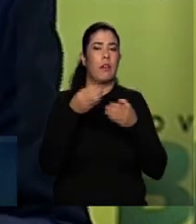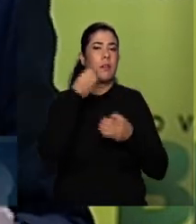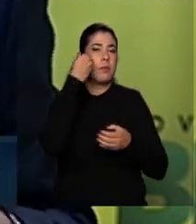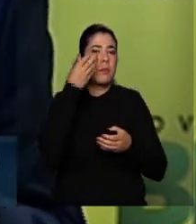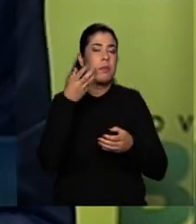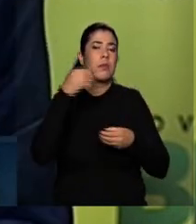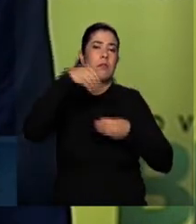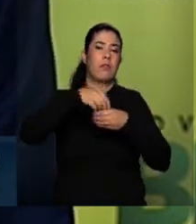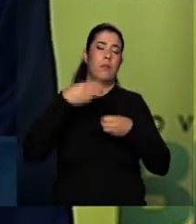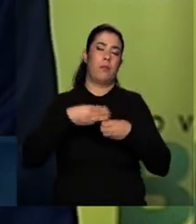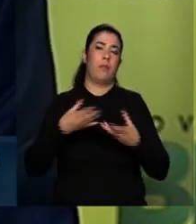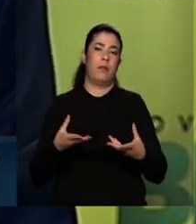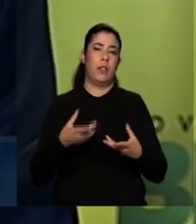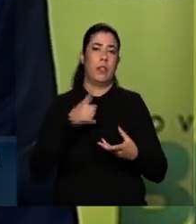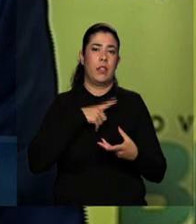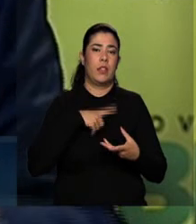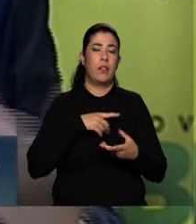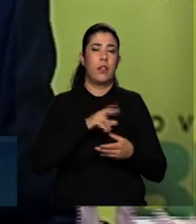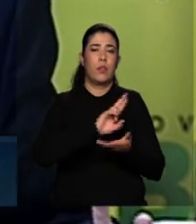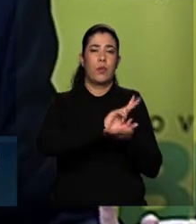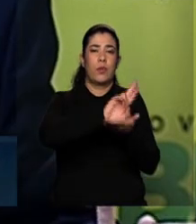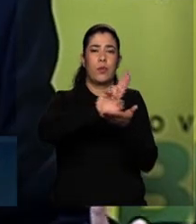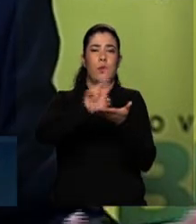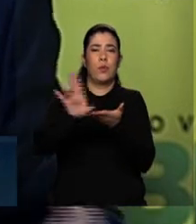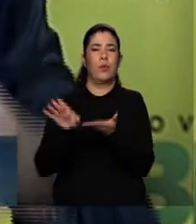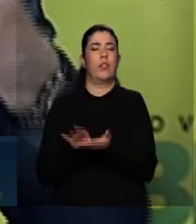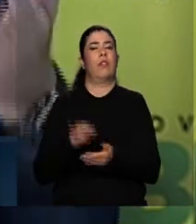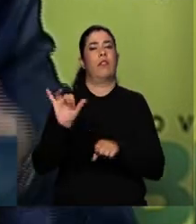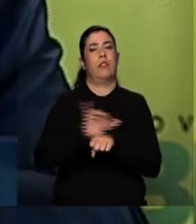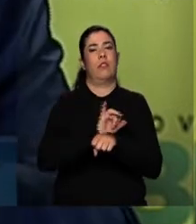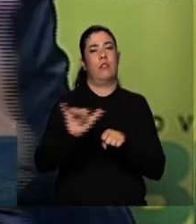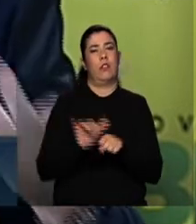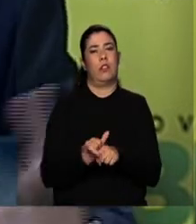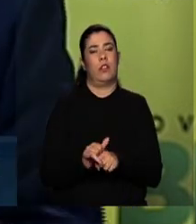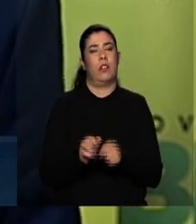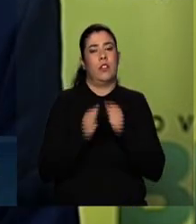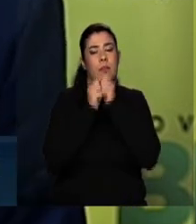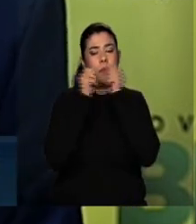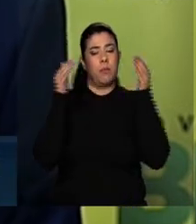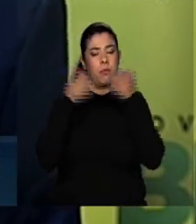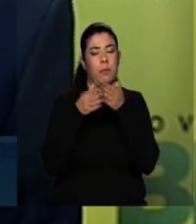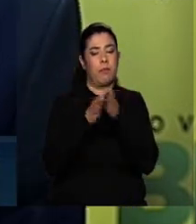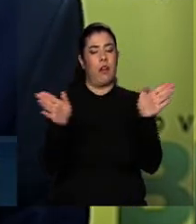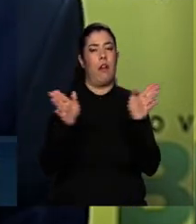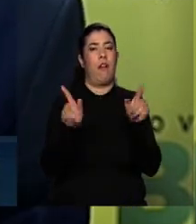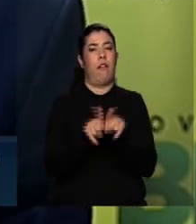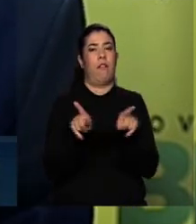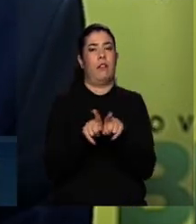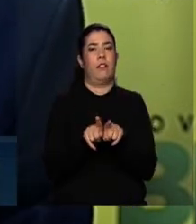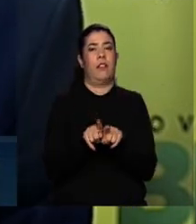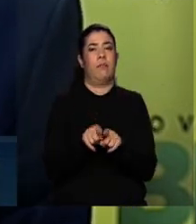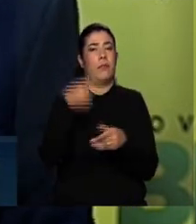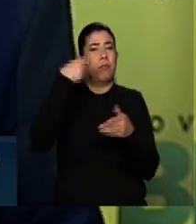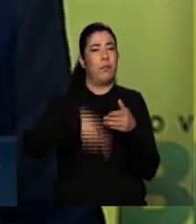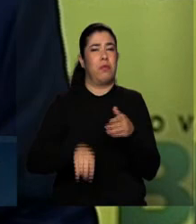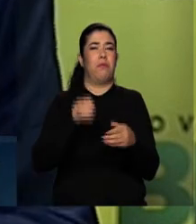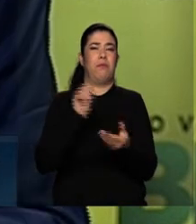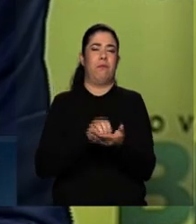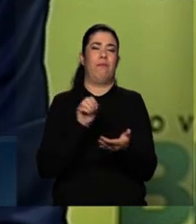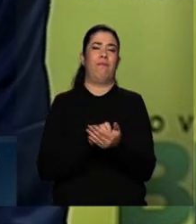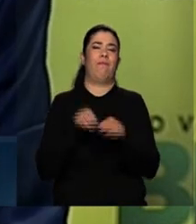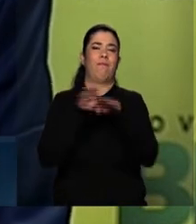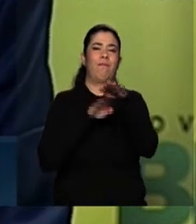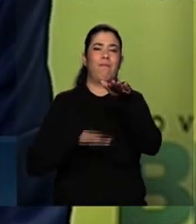municípios. Então, há um conjunto de estratégias, não só de descentralizar, mas para enfrentar essa situação de profunda desigualdade no acesso. Tem